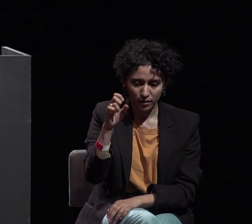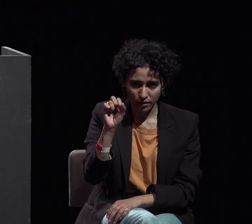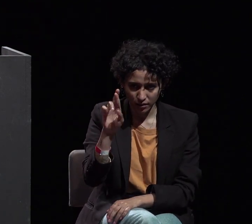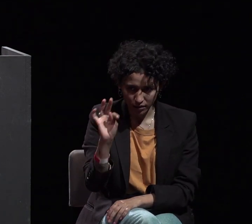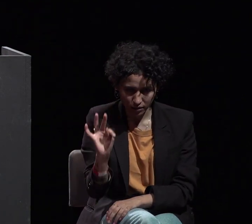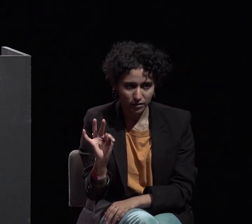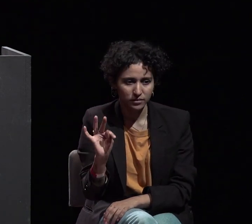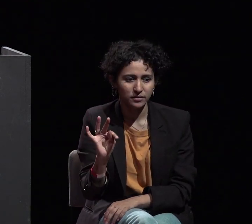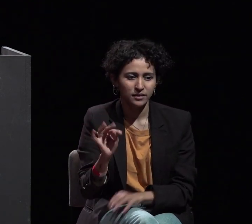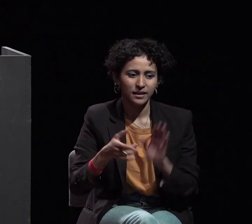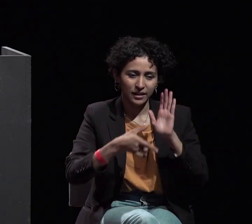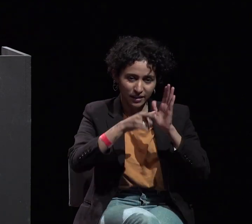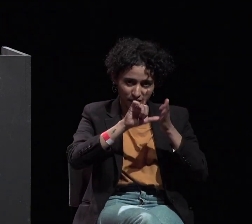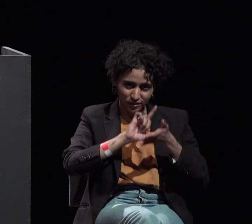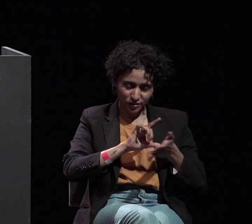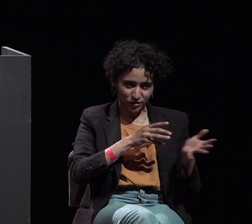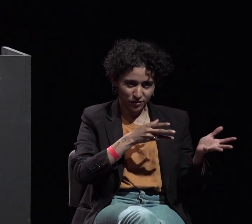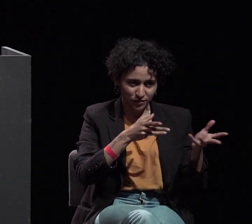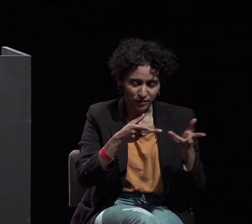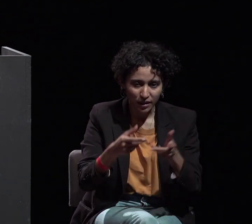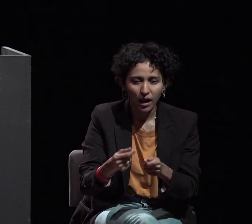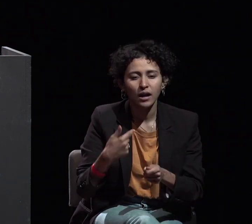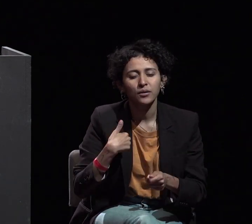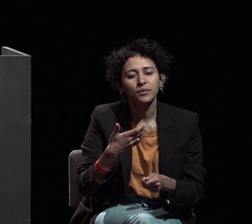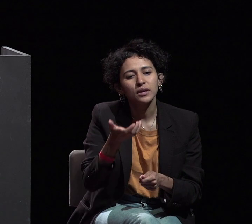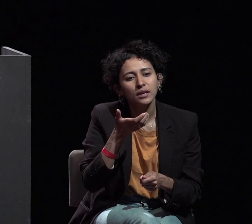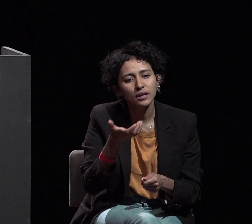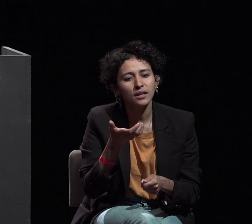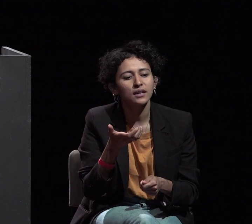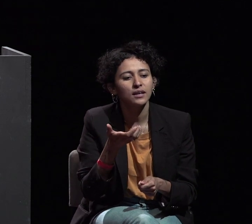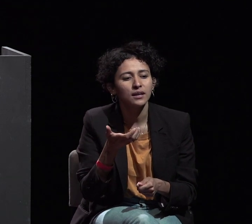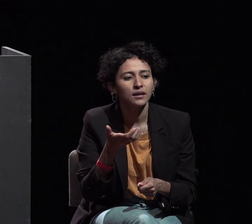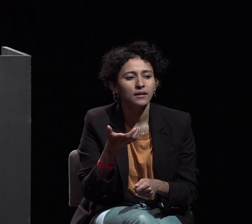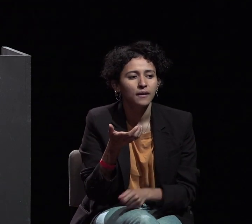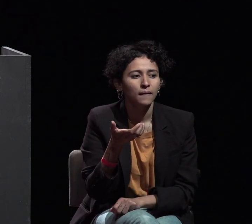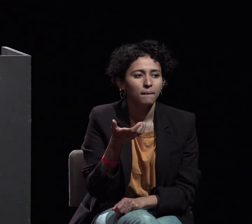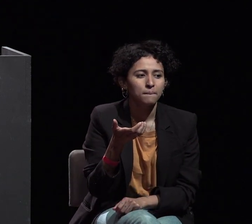de chamar Mars aqui no palco, eu gostaria apenas de dar